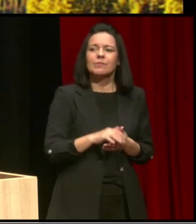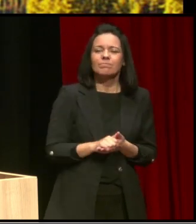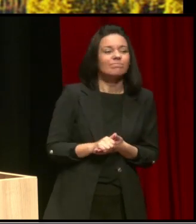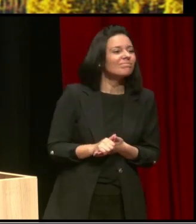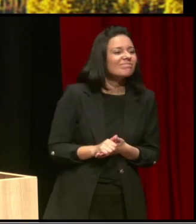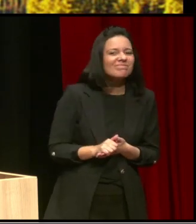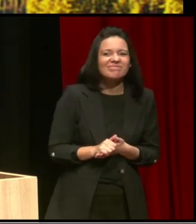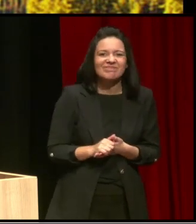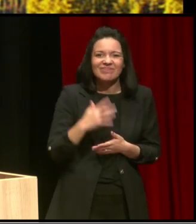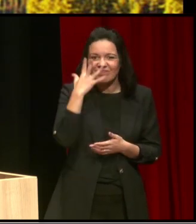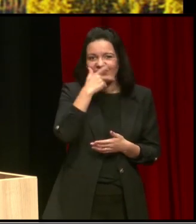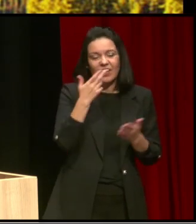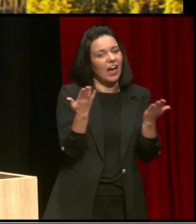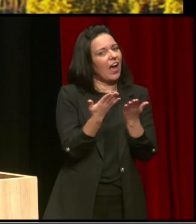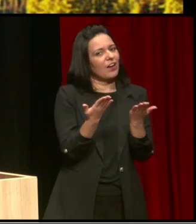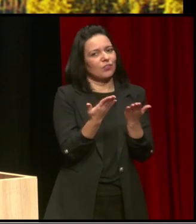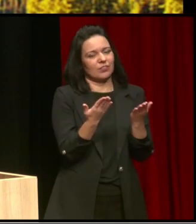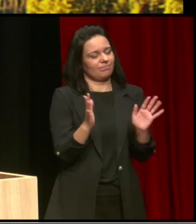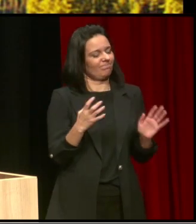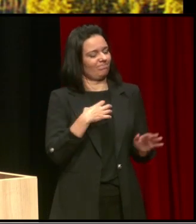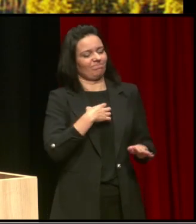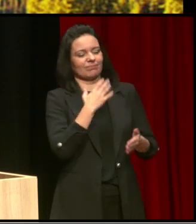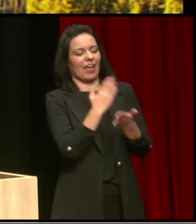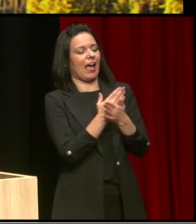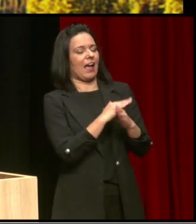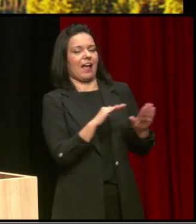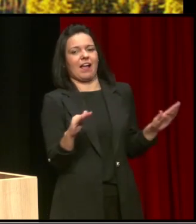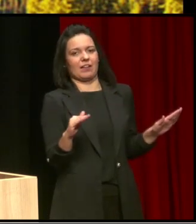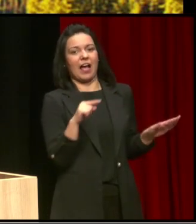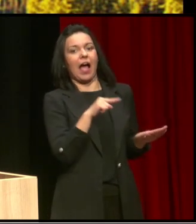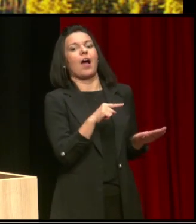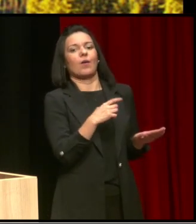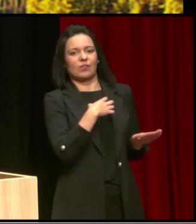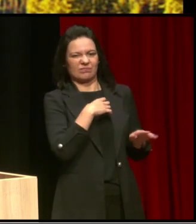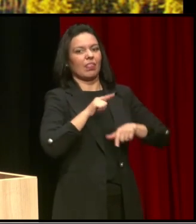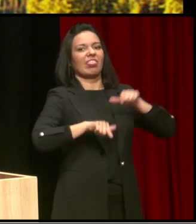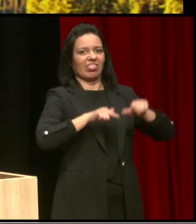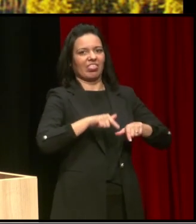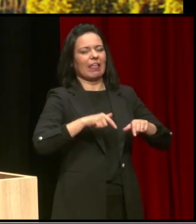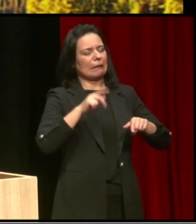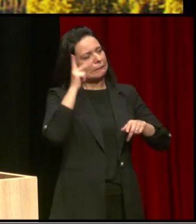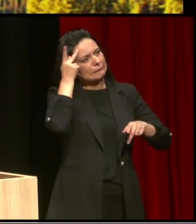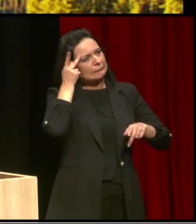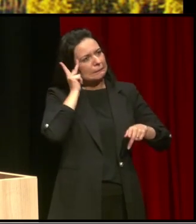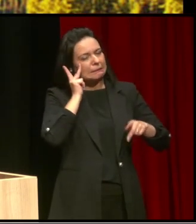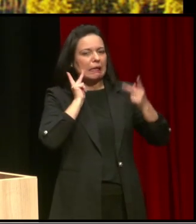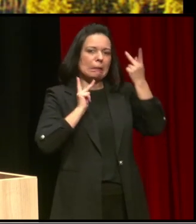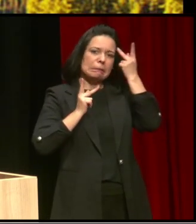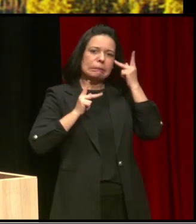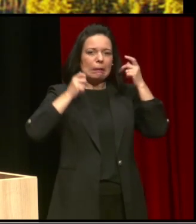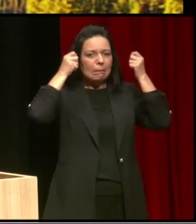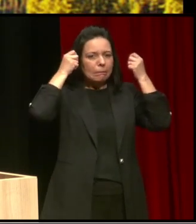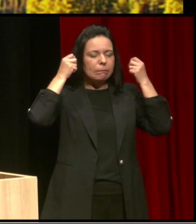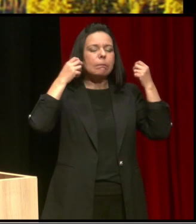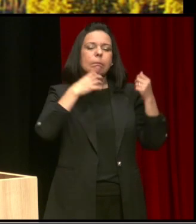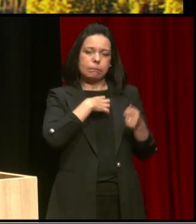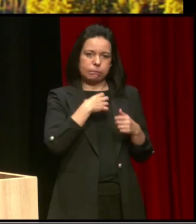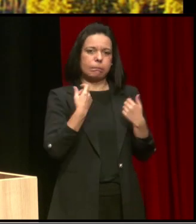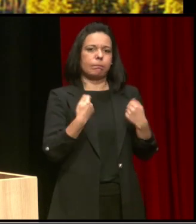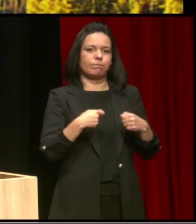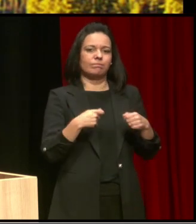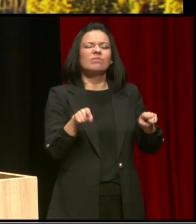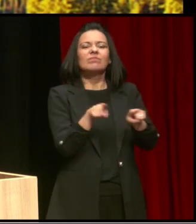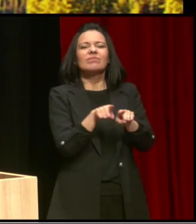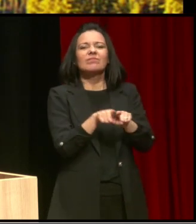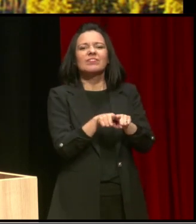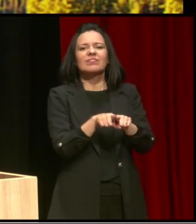esse negócio, agora acabou, tá? E aí, toda a natureza